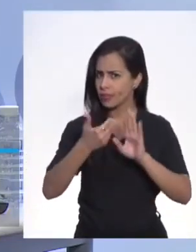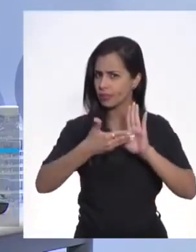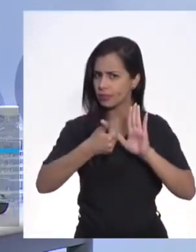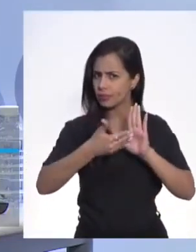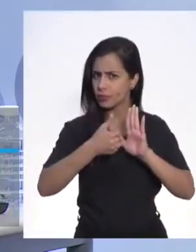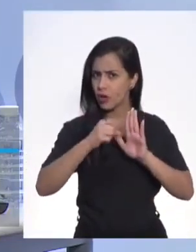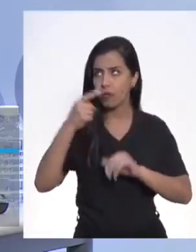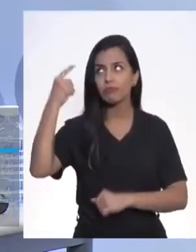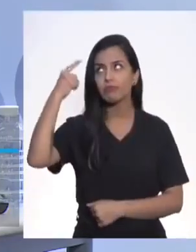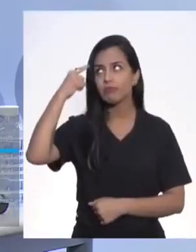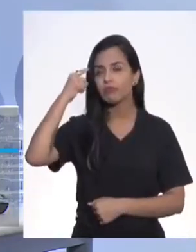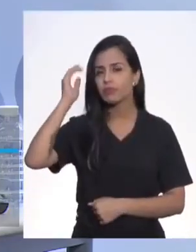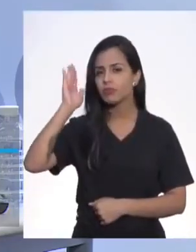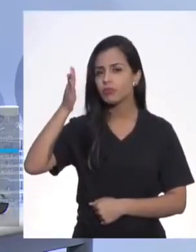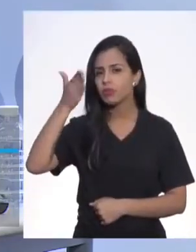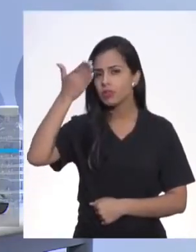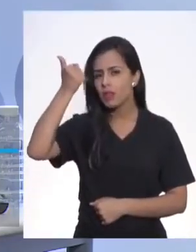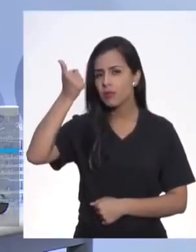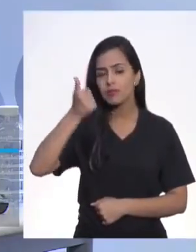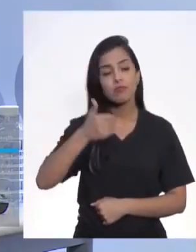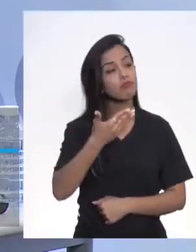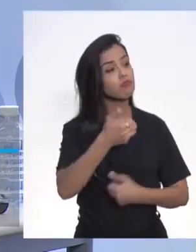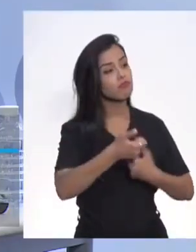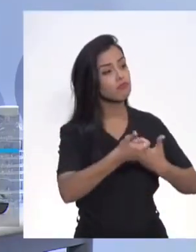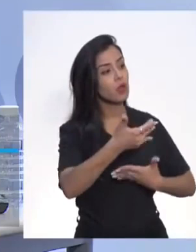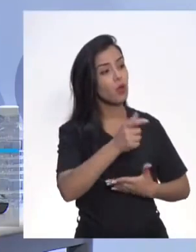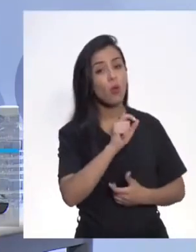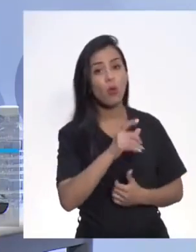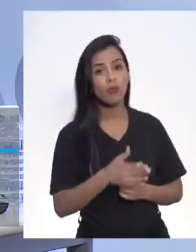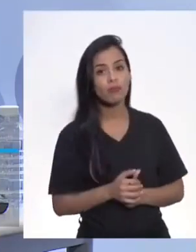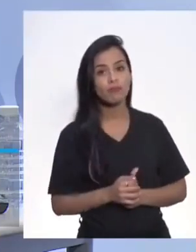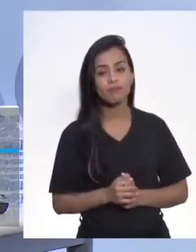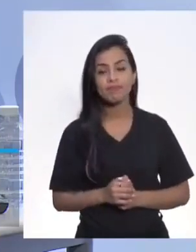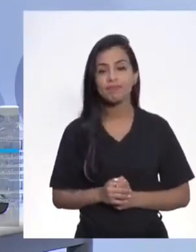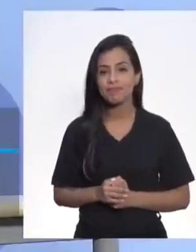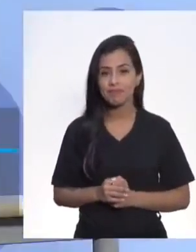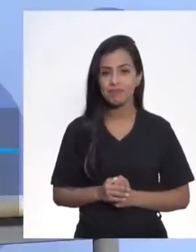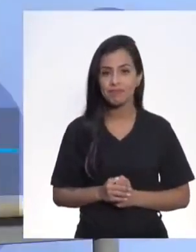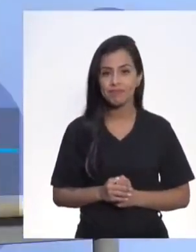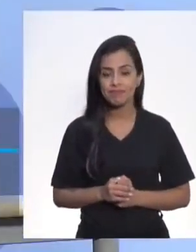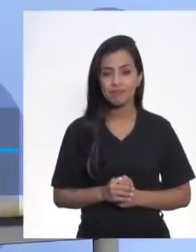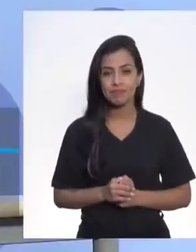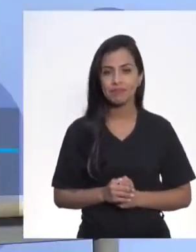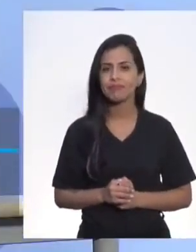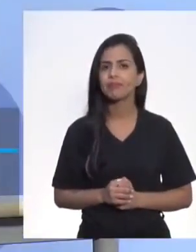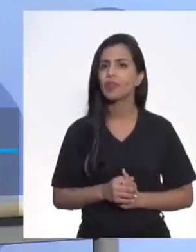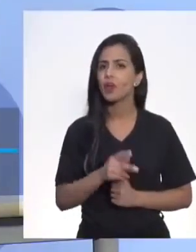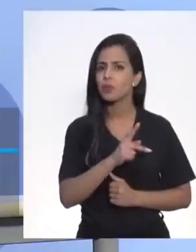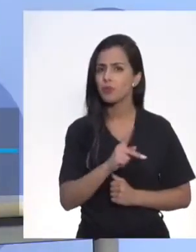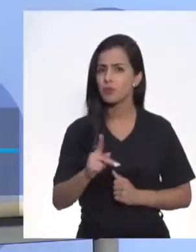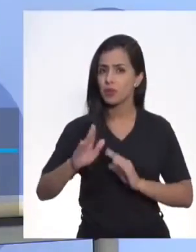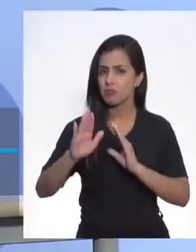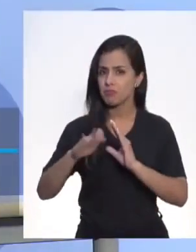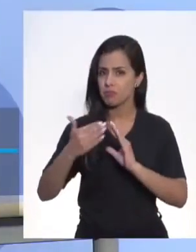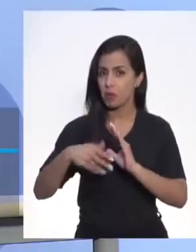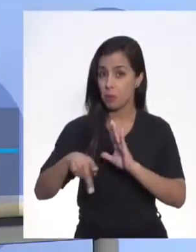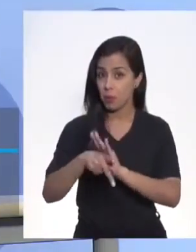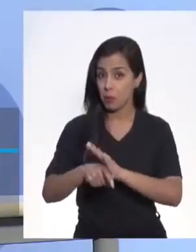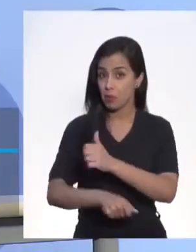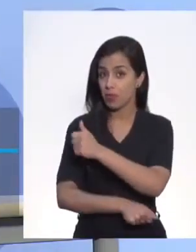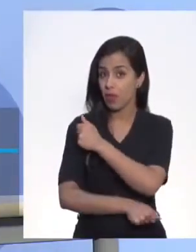de cabeça? E aí, professora Inês, o que eles falaram aí no chat? Professora Roberta, os professores mandaram resposta